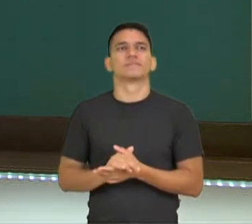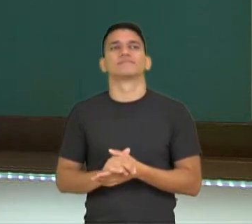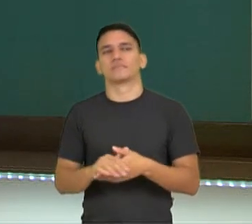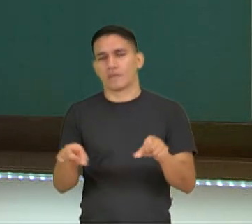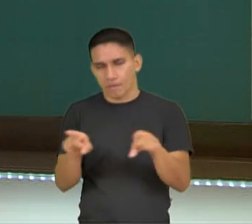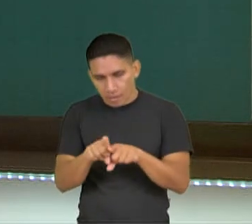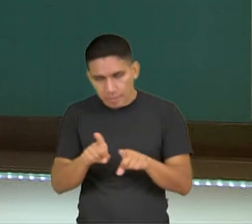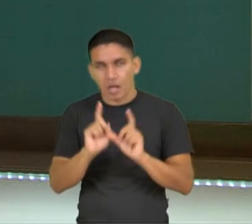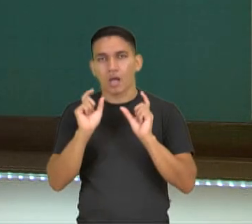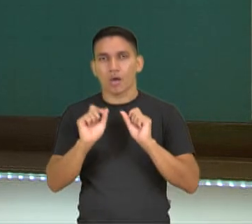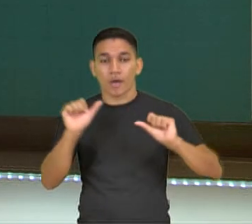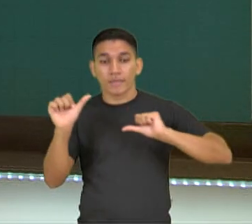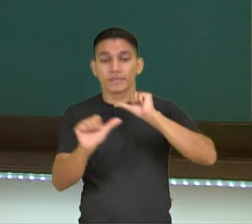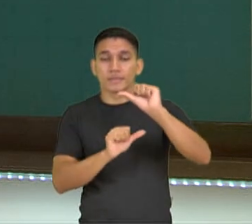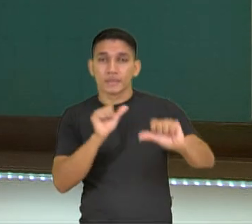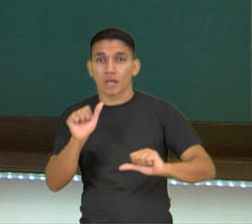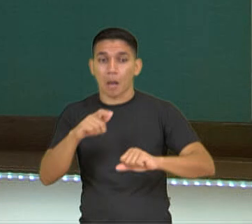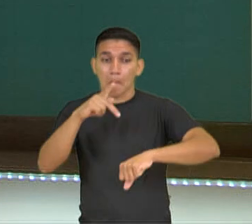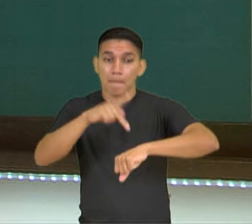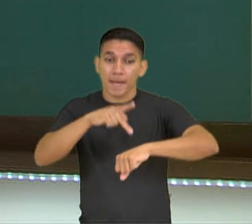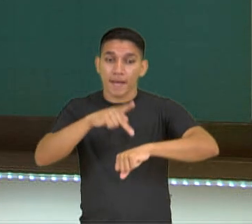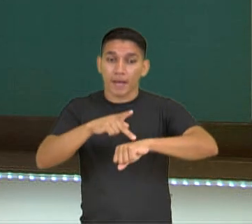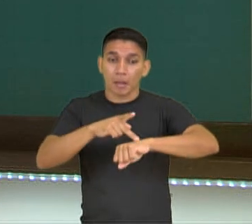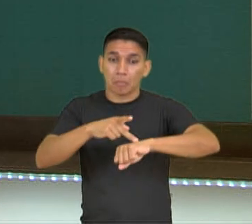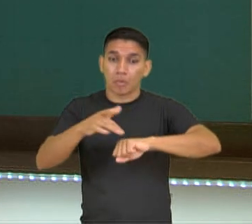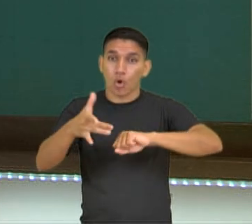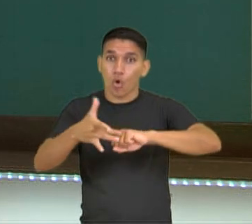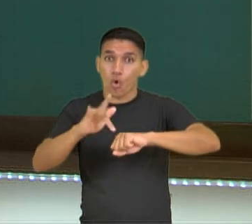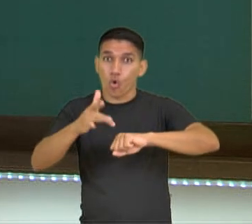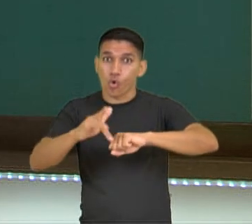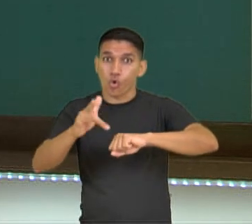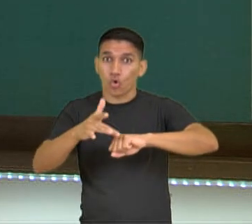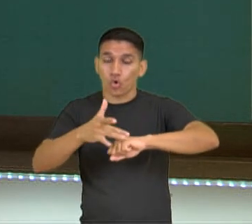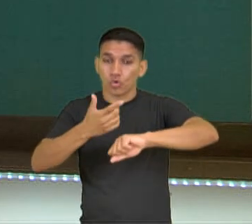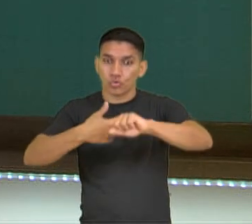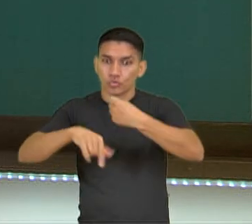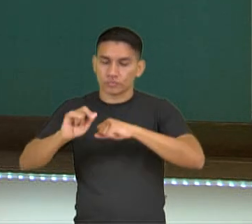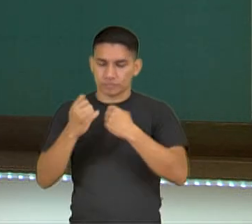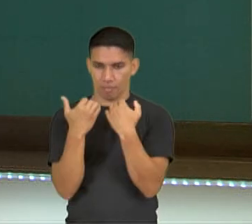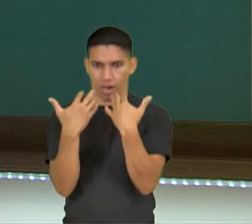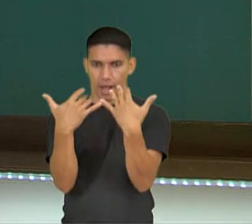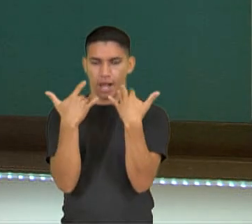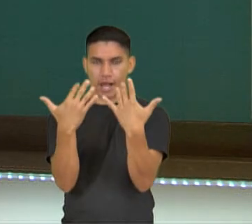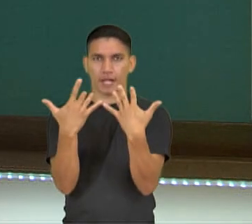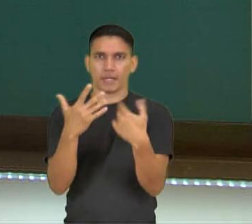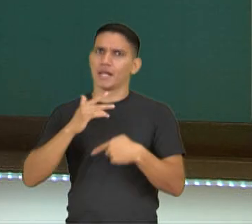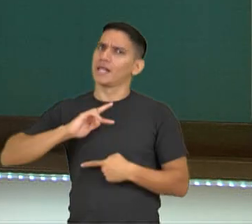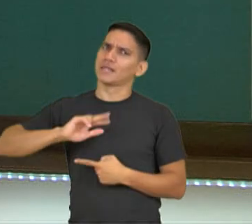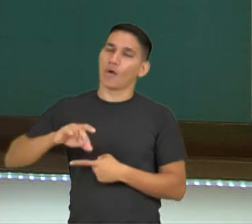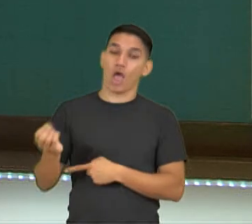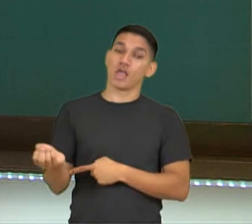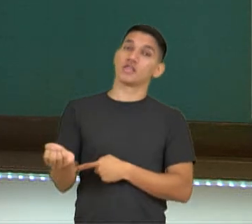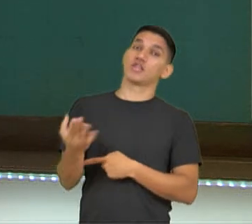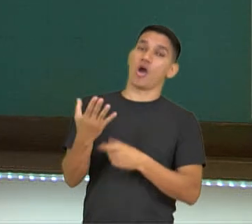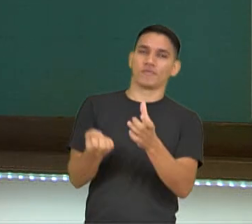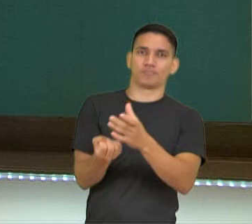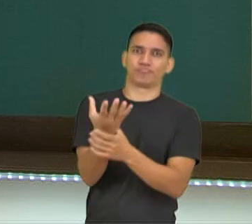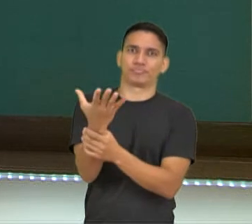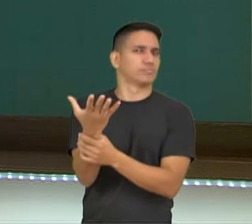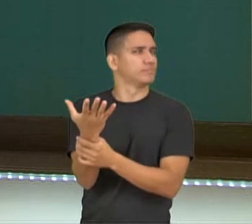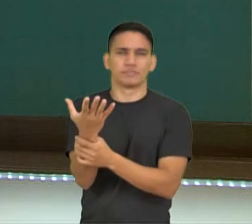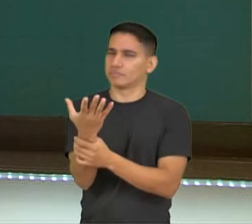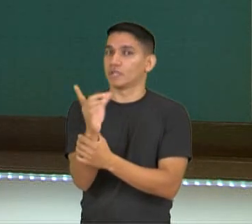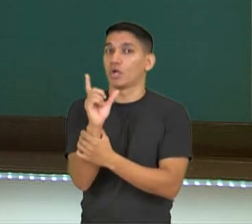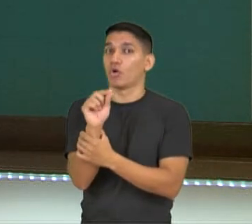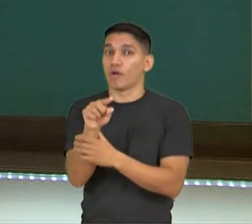a transformação de uma pepita de ouro em uma joia. Veja, não ocorre a formação de uma nova substância. O que